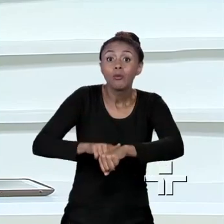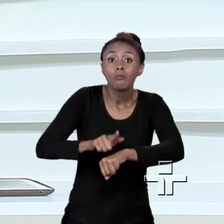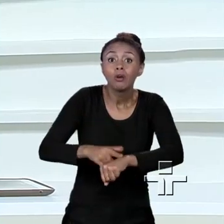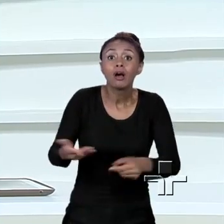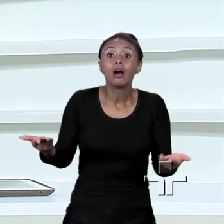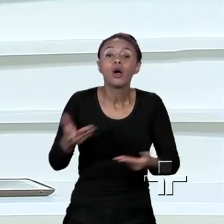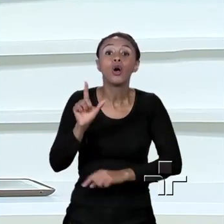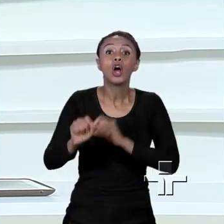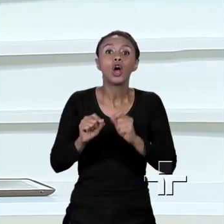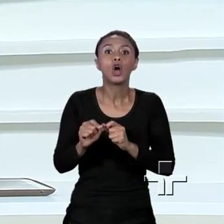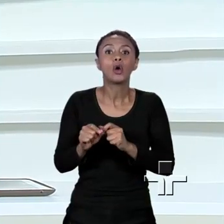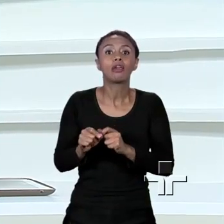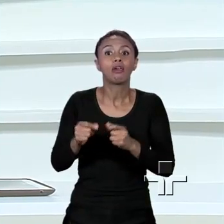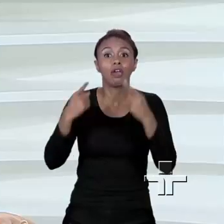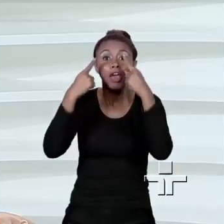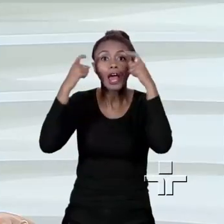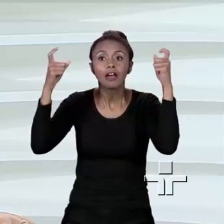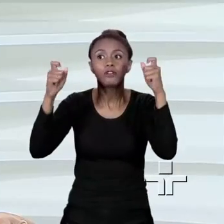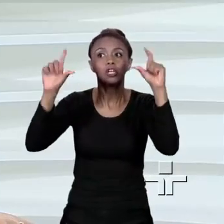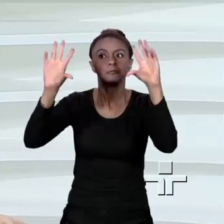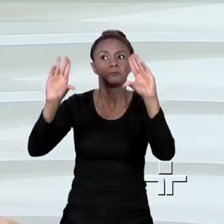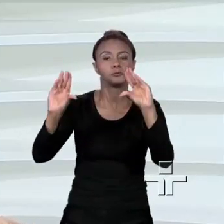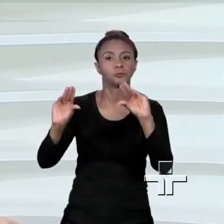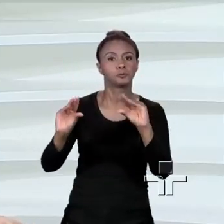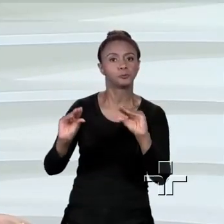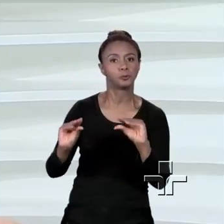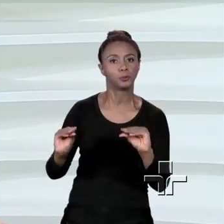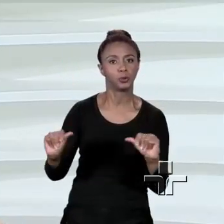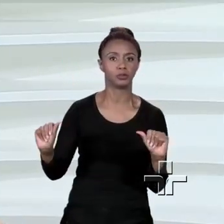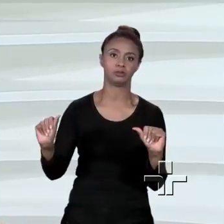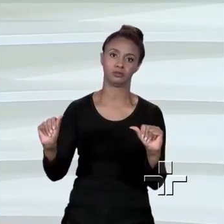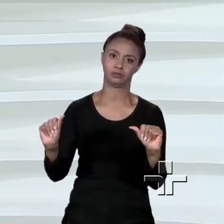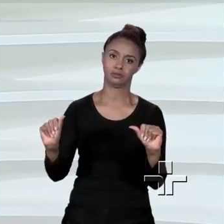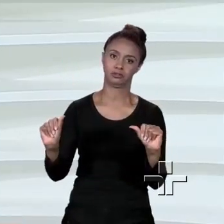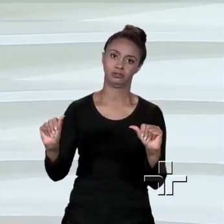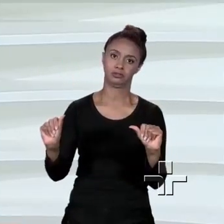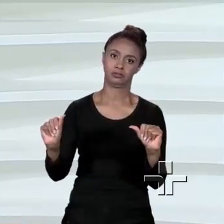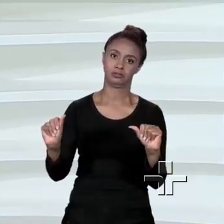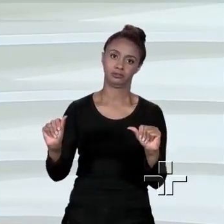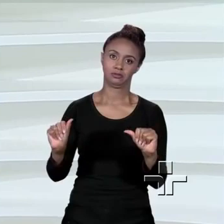a violência, né? E não de